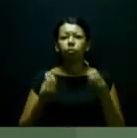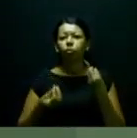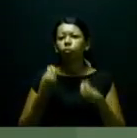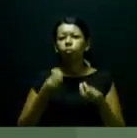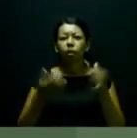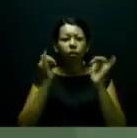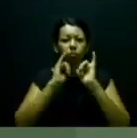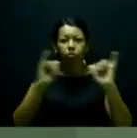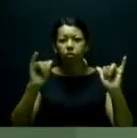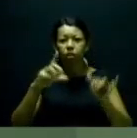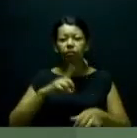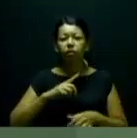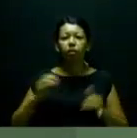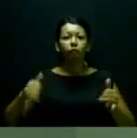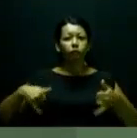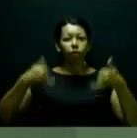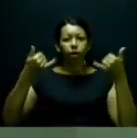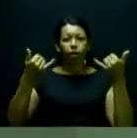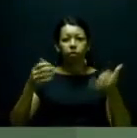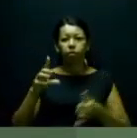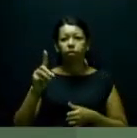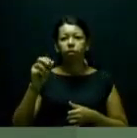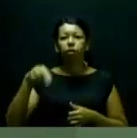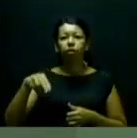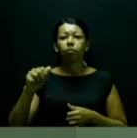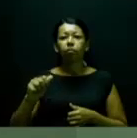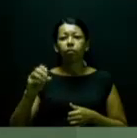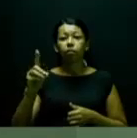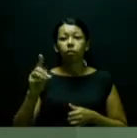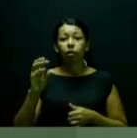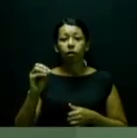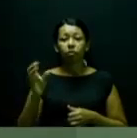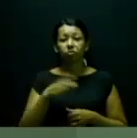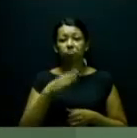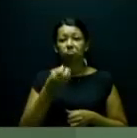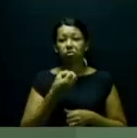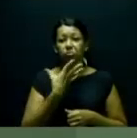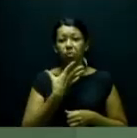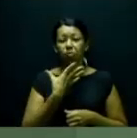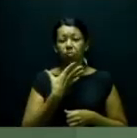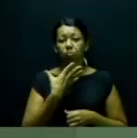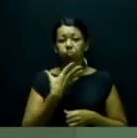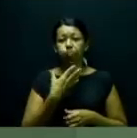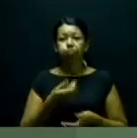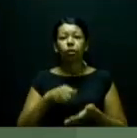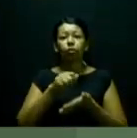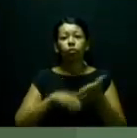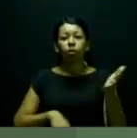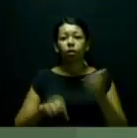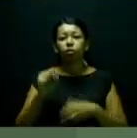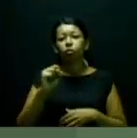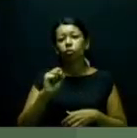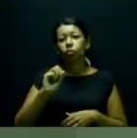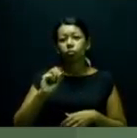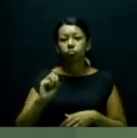Cubatão da nada de bom dessa forma? Como é que você anuncia que vai ter um contrato aí de até 8 milhões e meio de reais para estrutura metálica